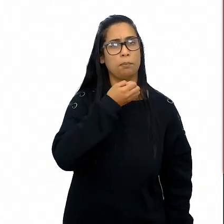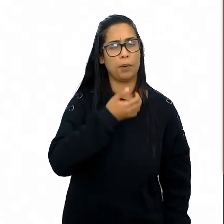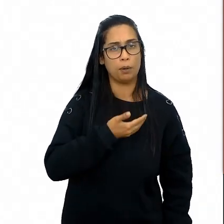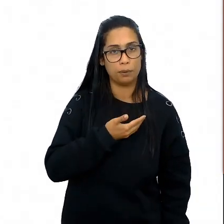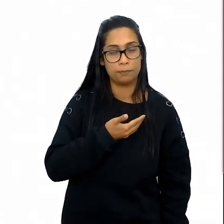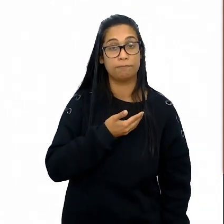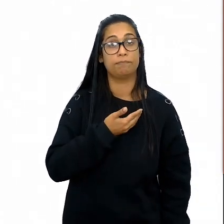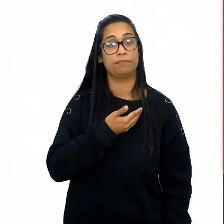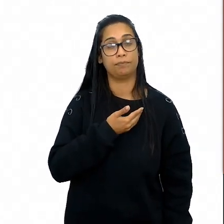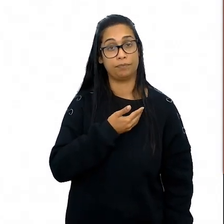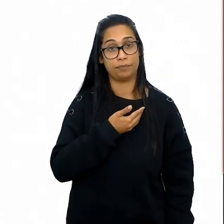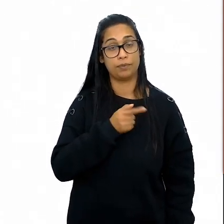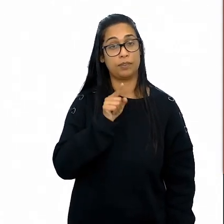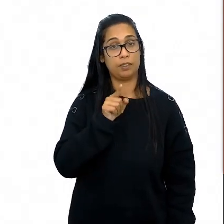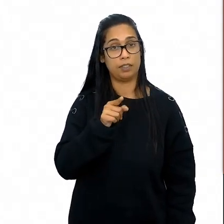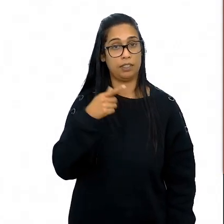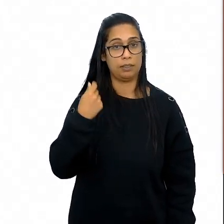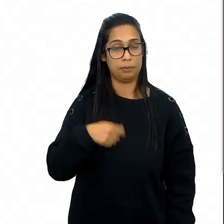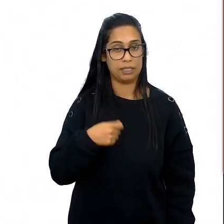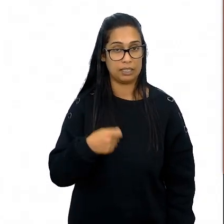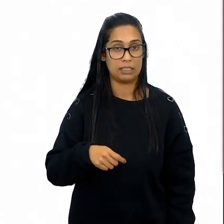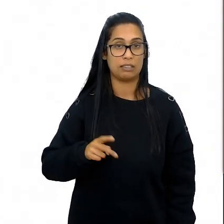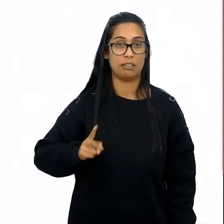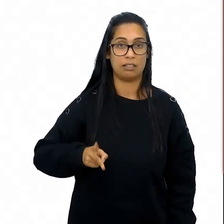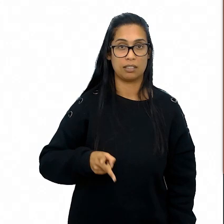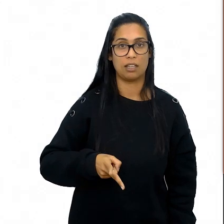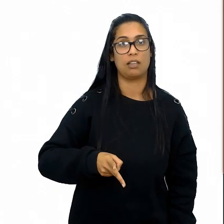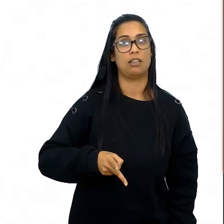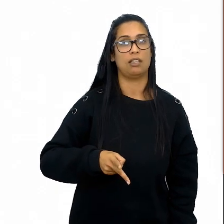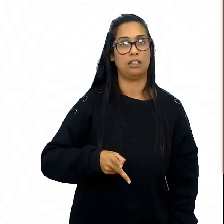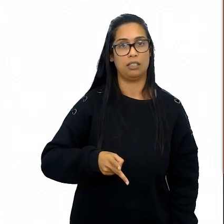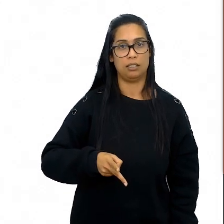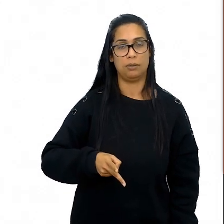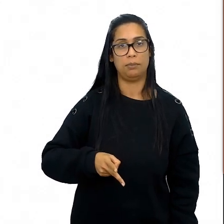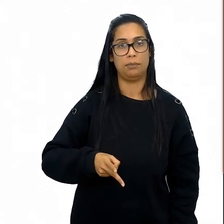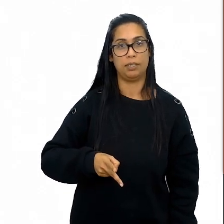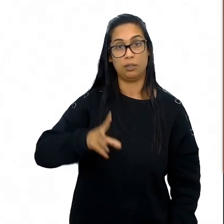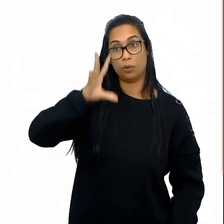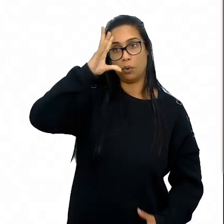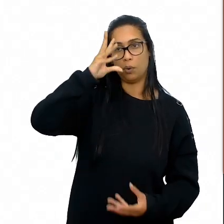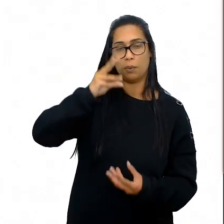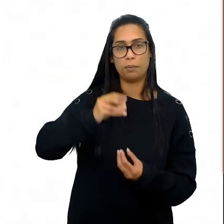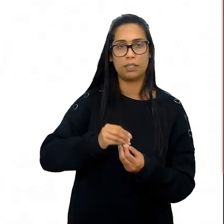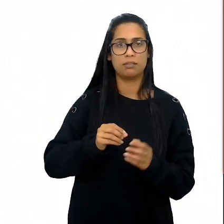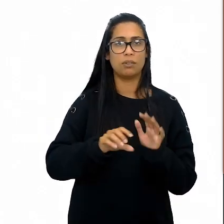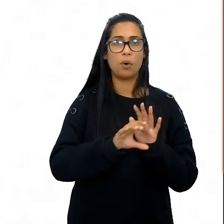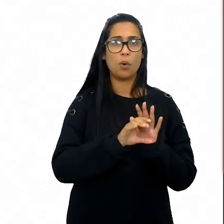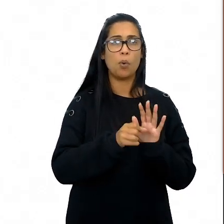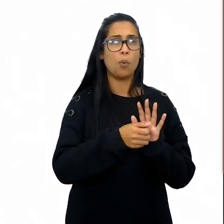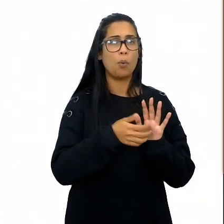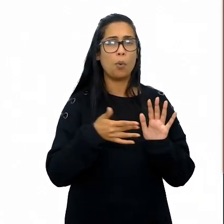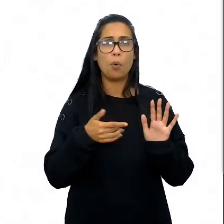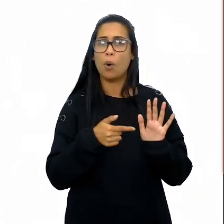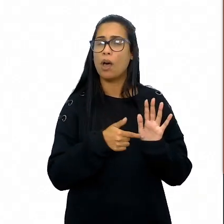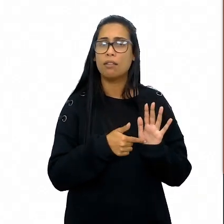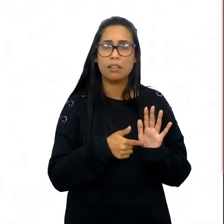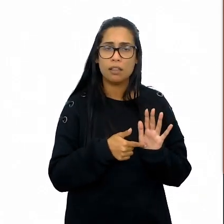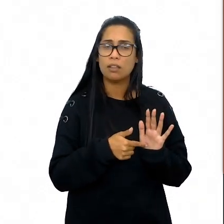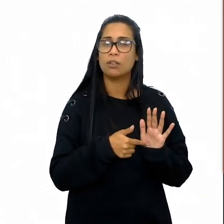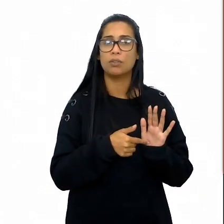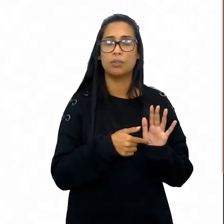eu não estarei acatando as orientações do do currículo vigente